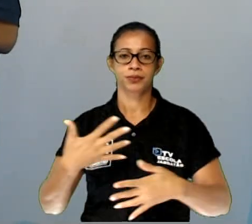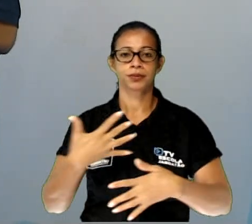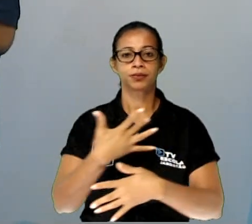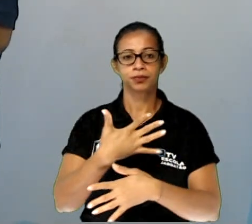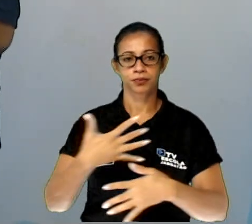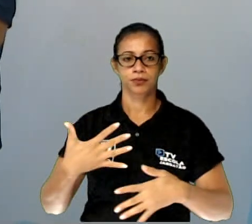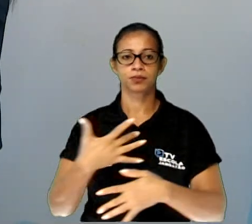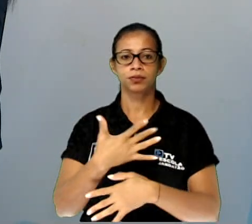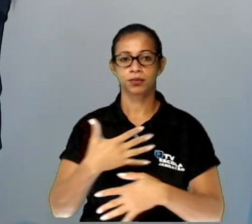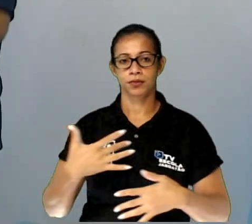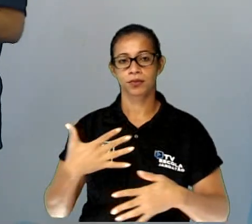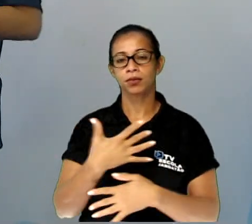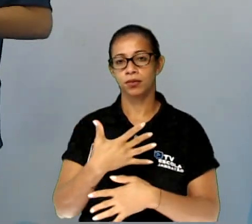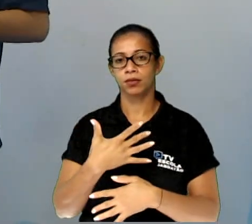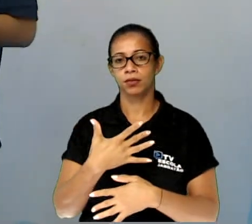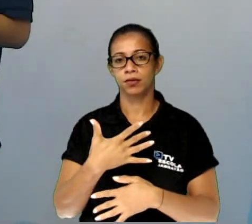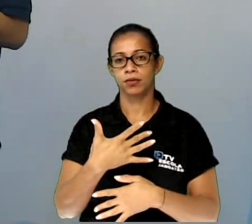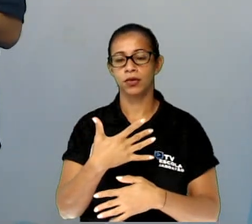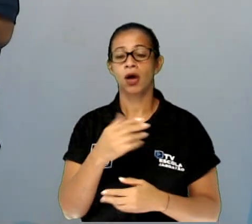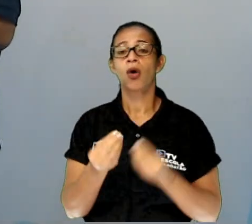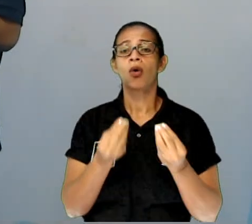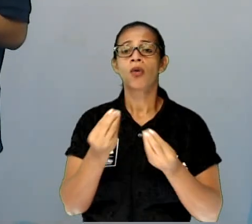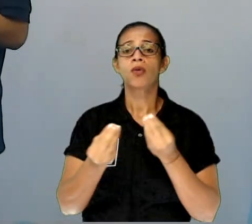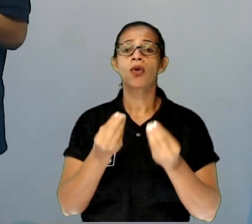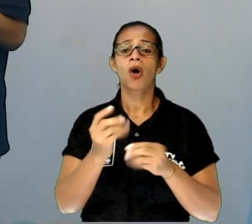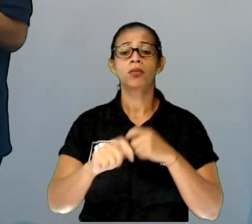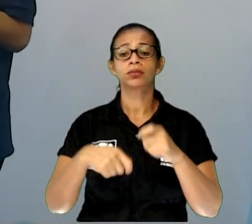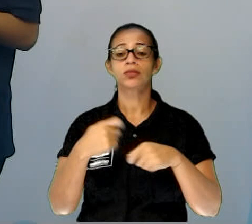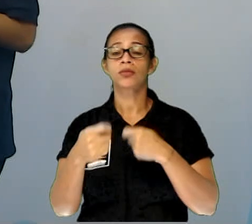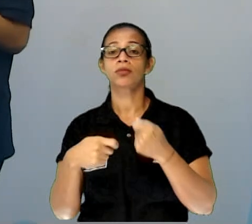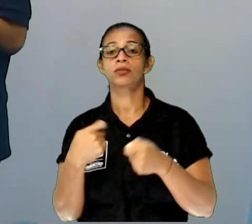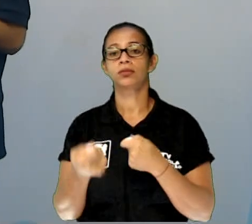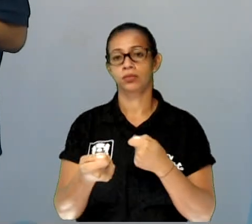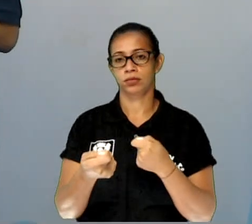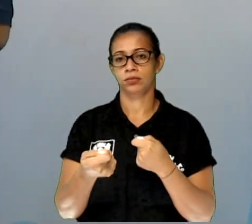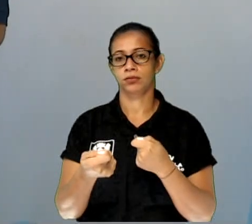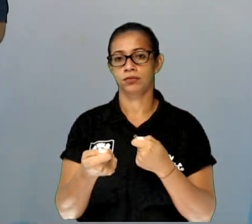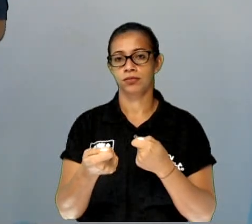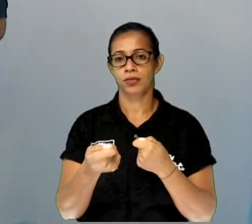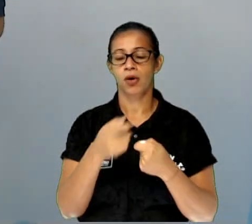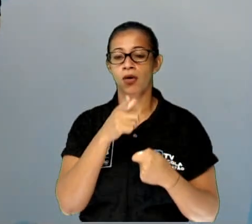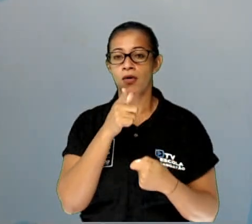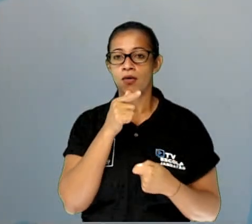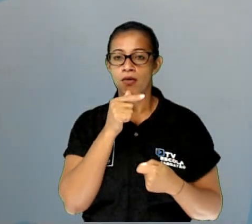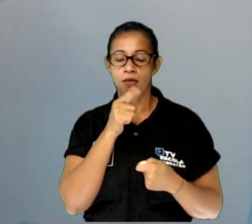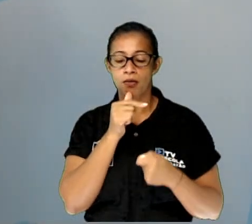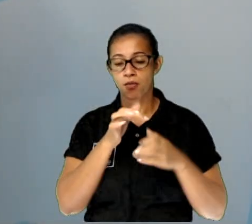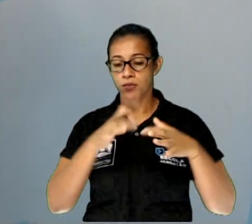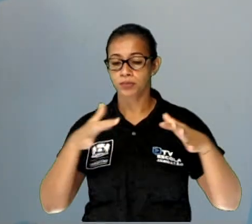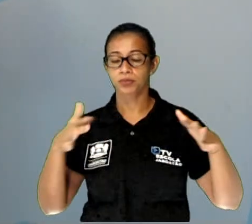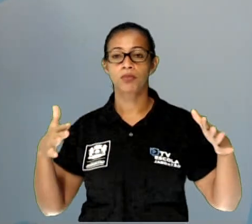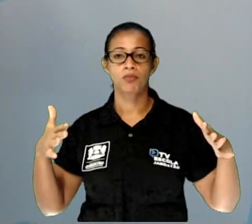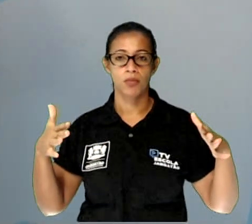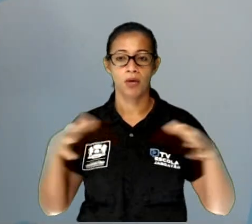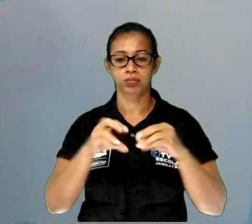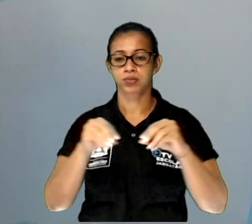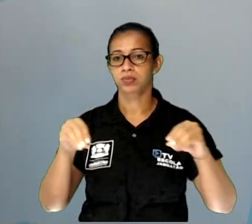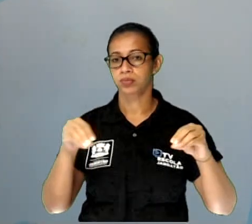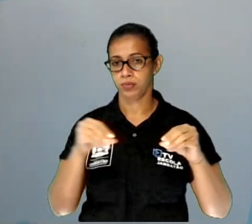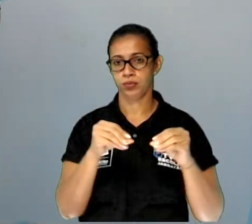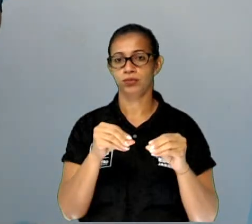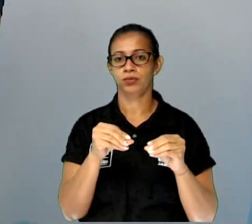Ela comercializava por terra ou por mar temperos, ambar, joias, tecidos de seda, porcelanas,